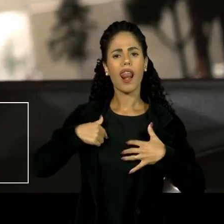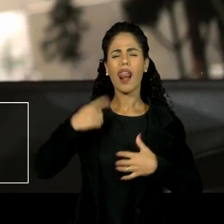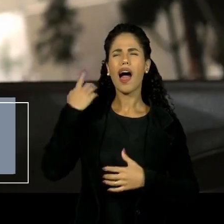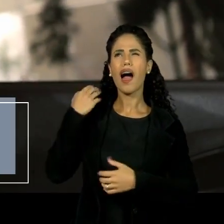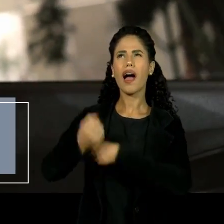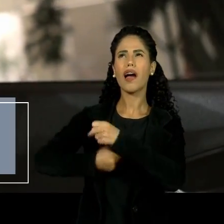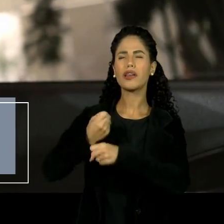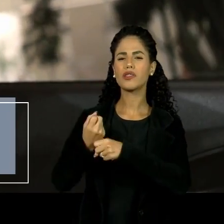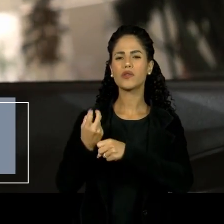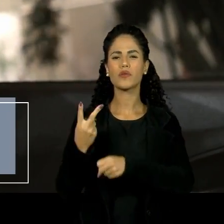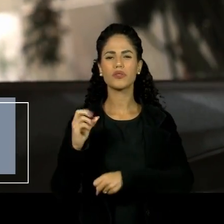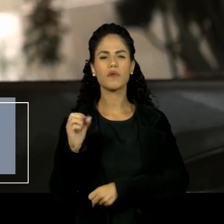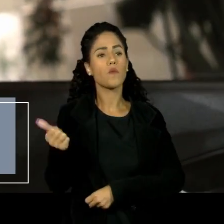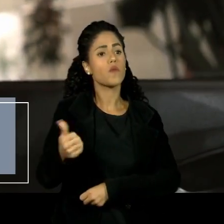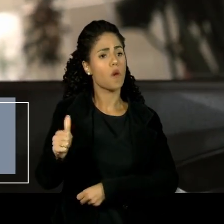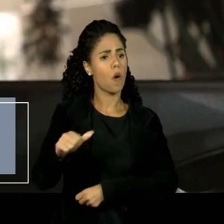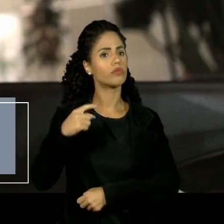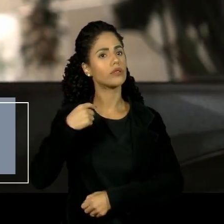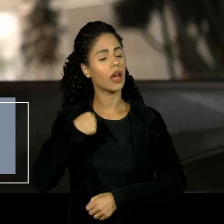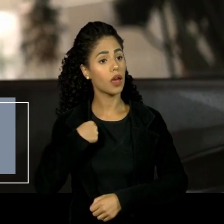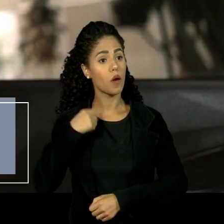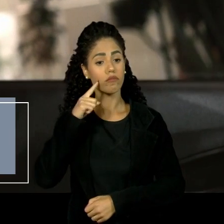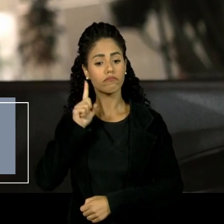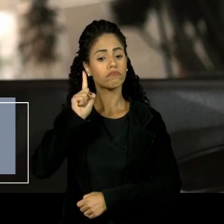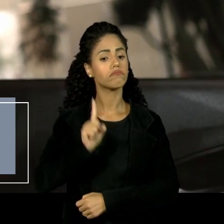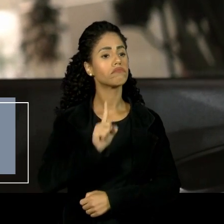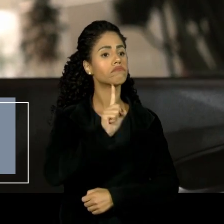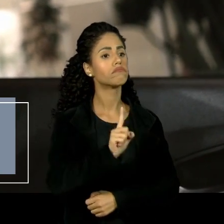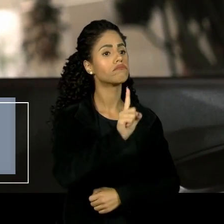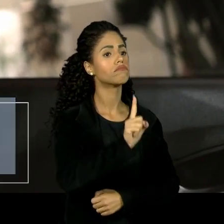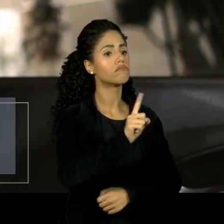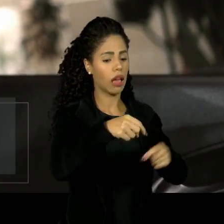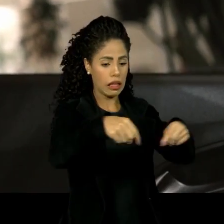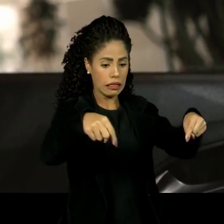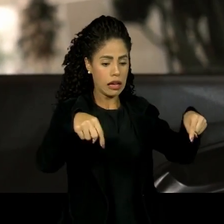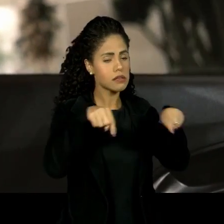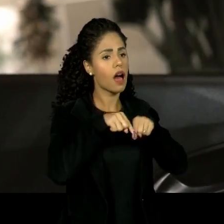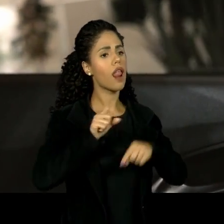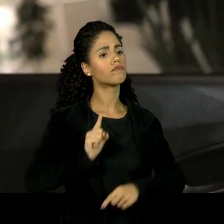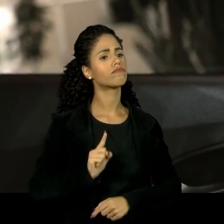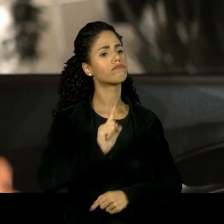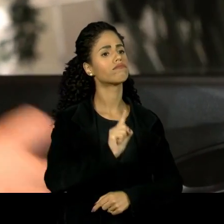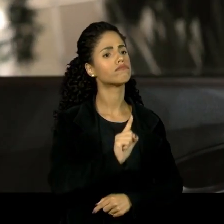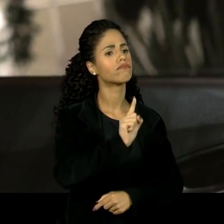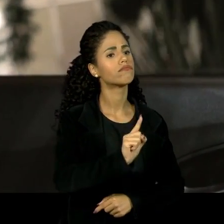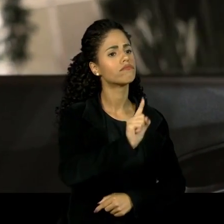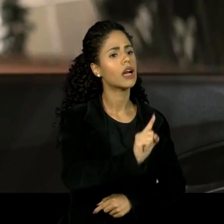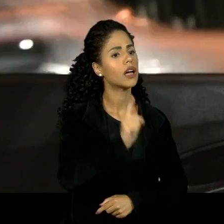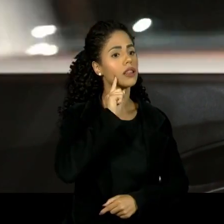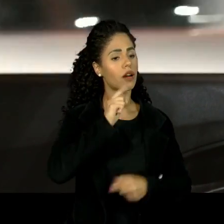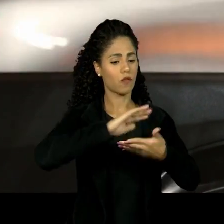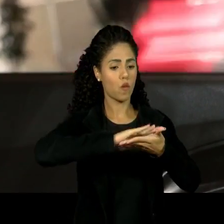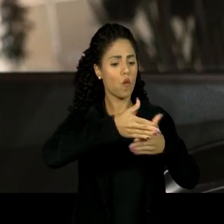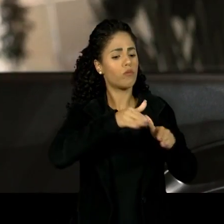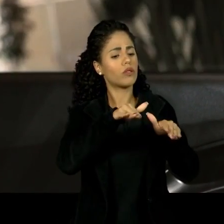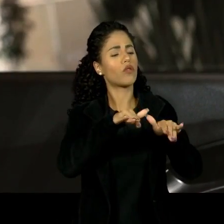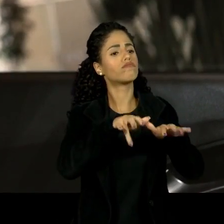2011, eu entrei na sala dela, ela estava com um computador na frente